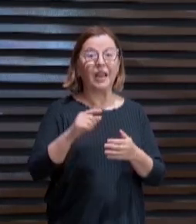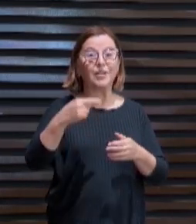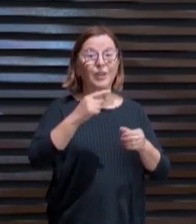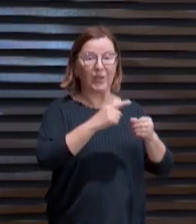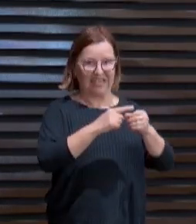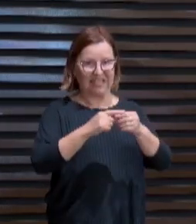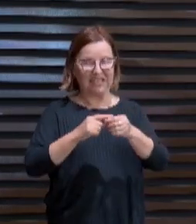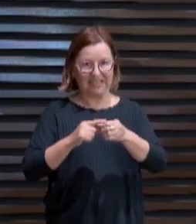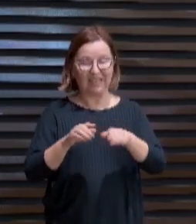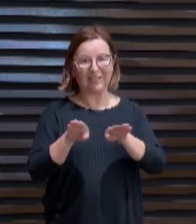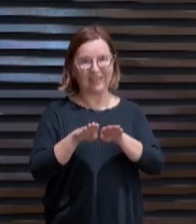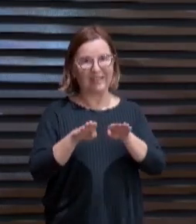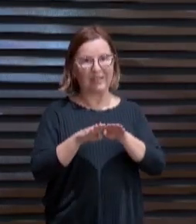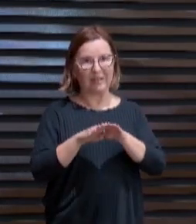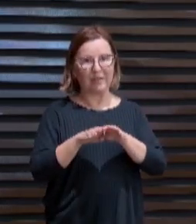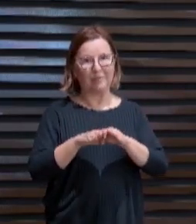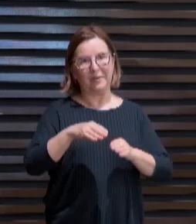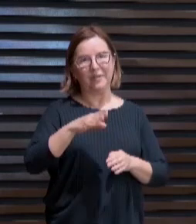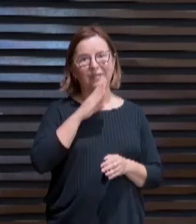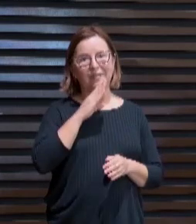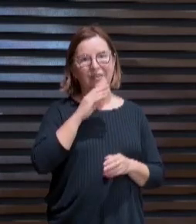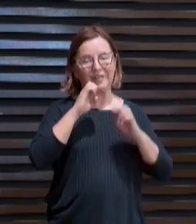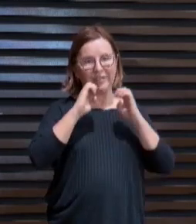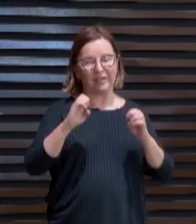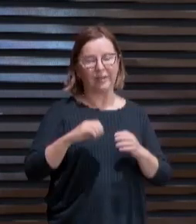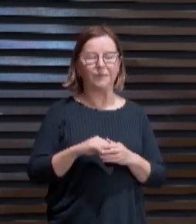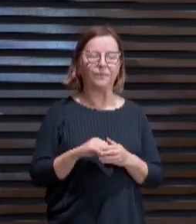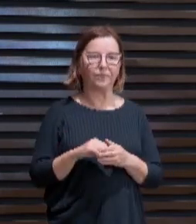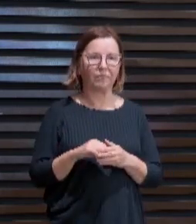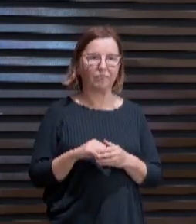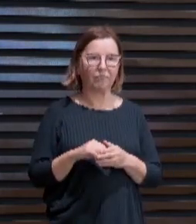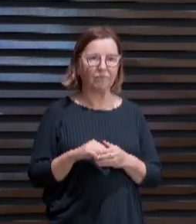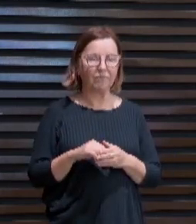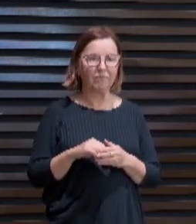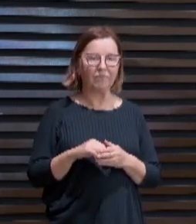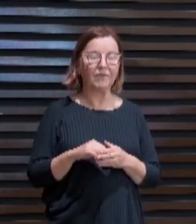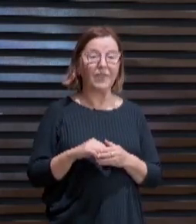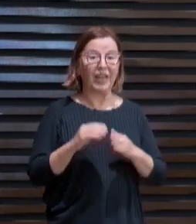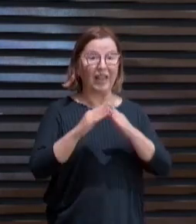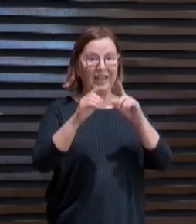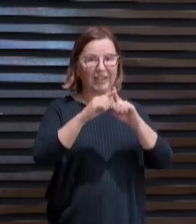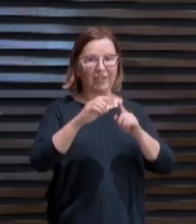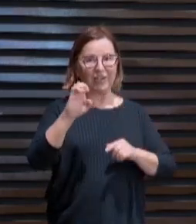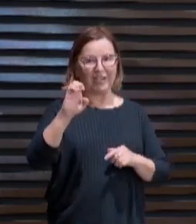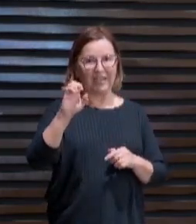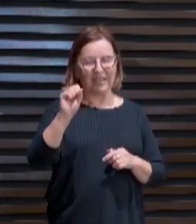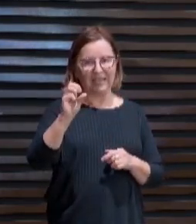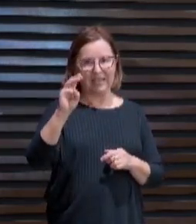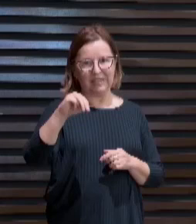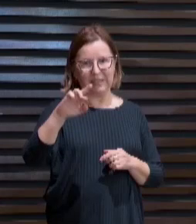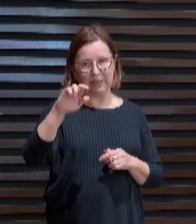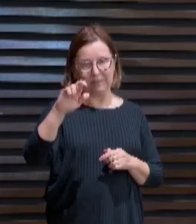inclusive Esmirna. Esmirna, ela é fruto do trabalho missionário em Éfeso. Paulo pregava em Éfeso e todos os